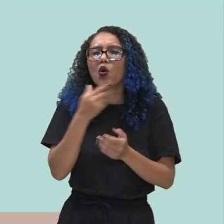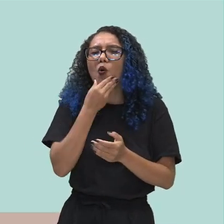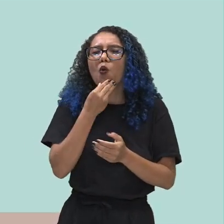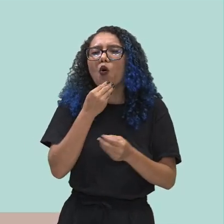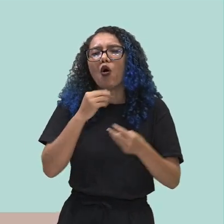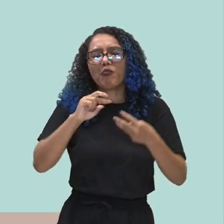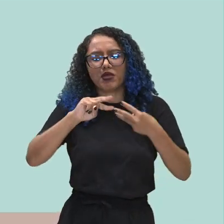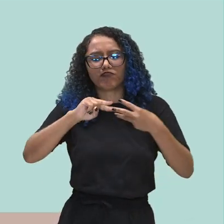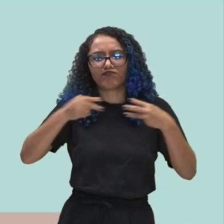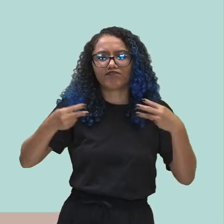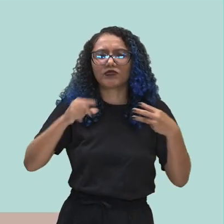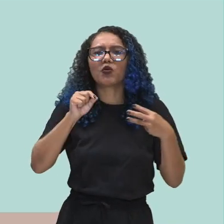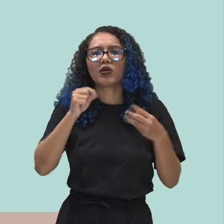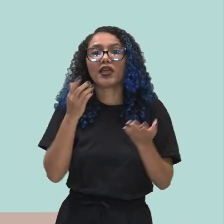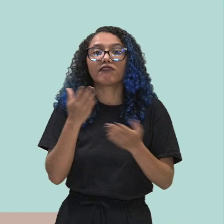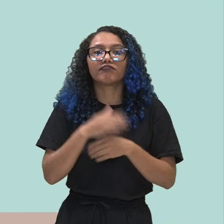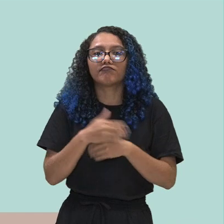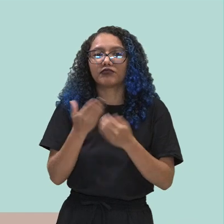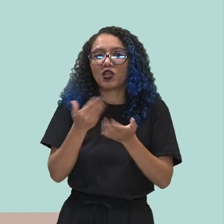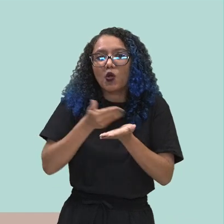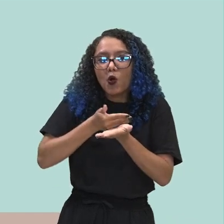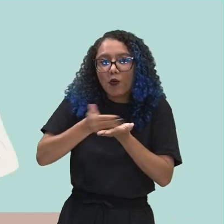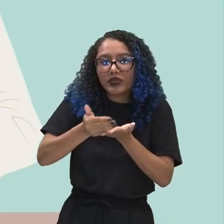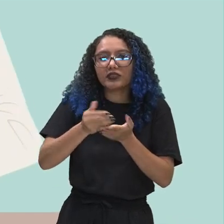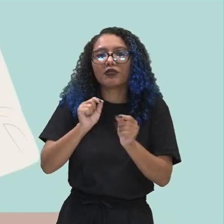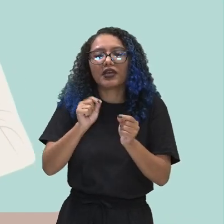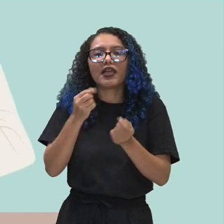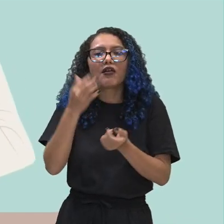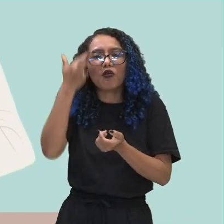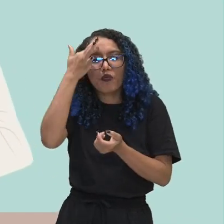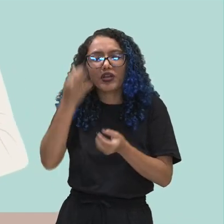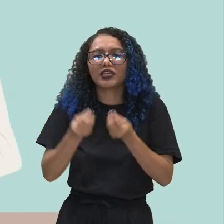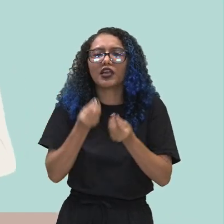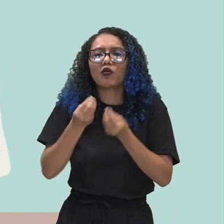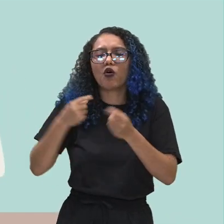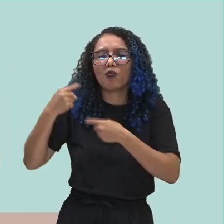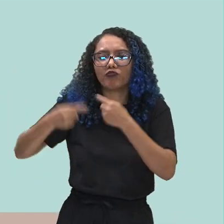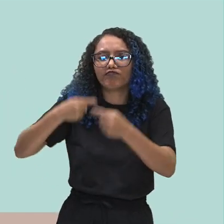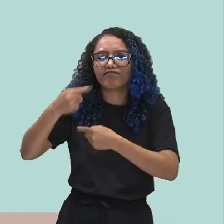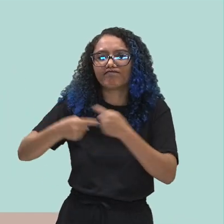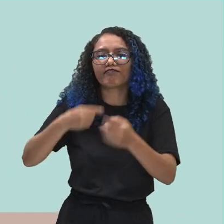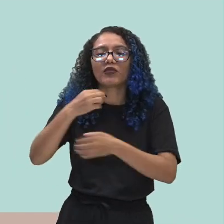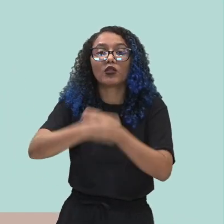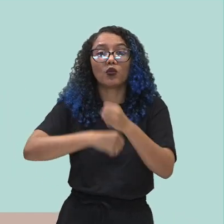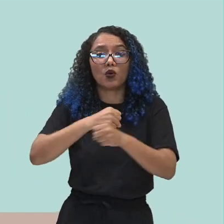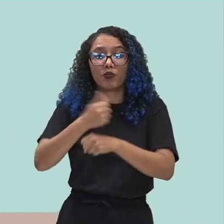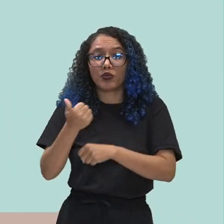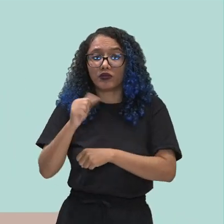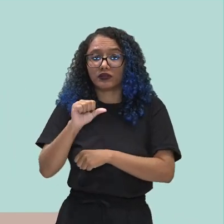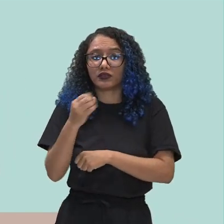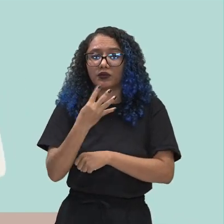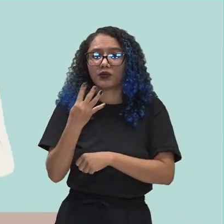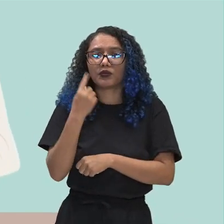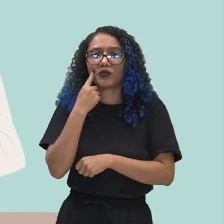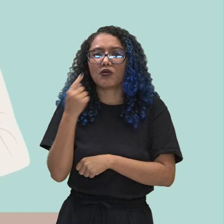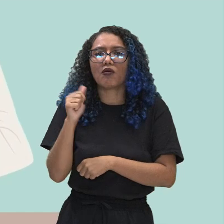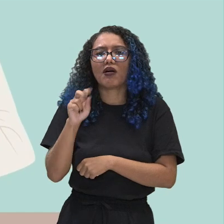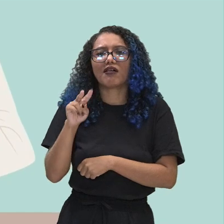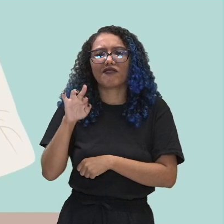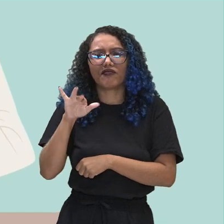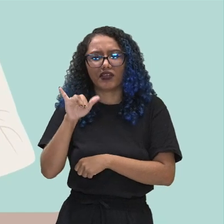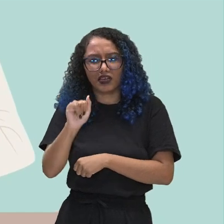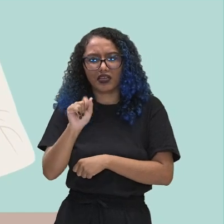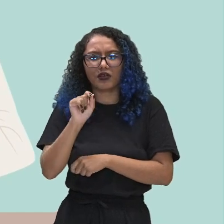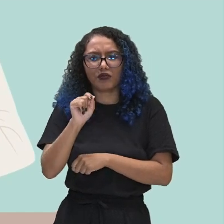as portas para a compreensão da hereditariedade, e em 1944, Avery revelou que a transferência